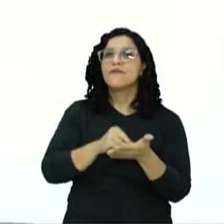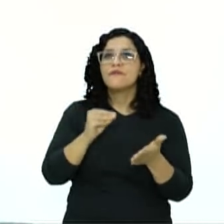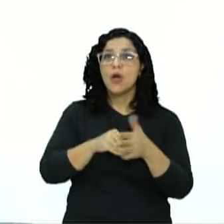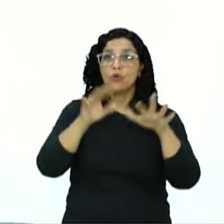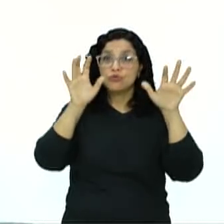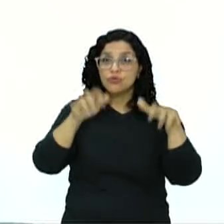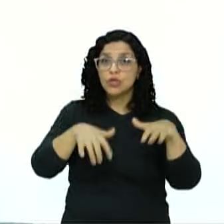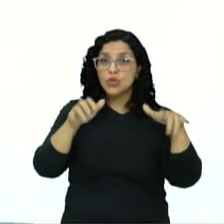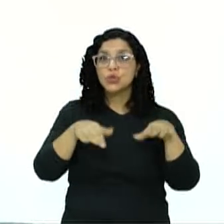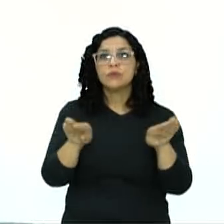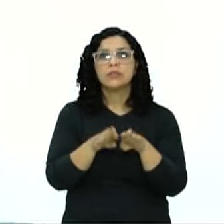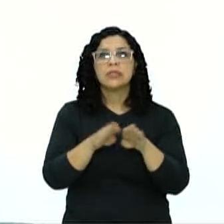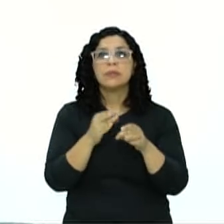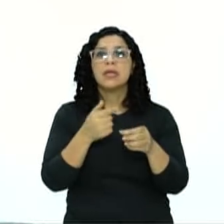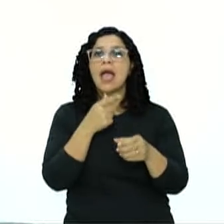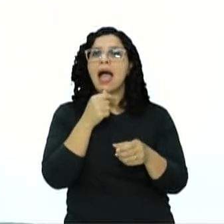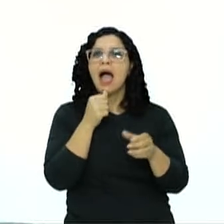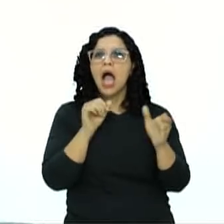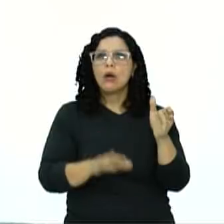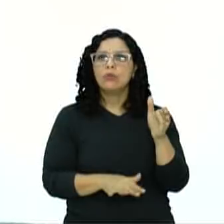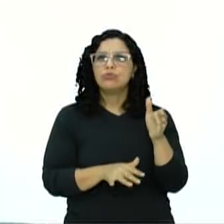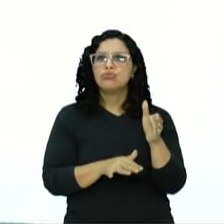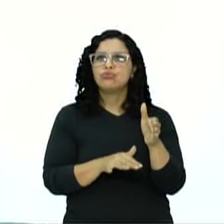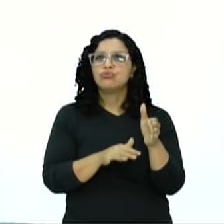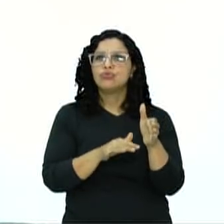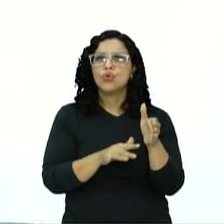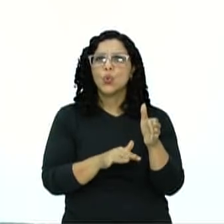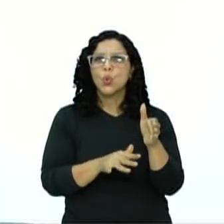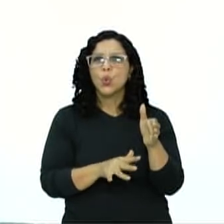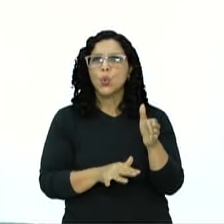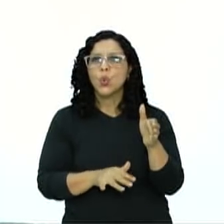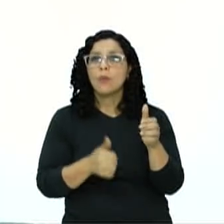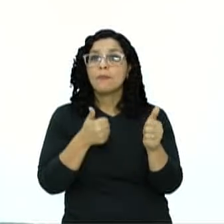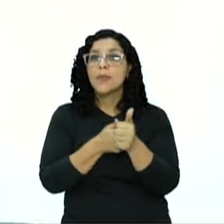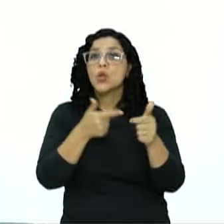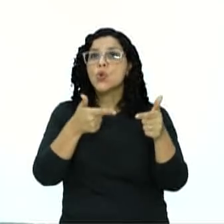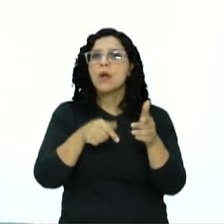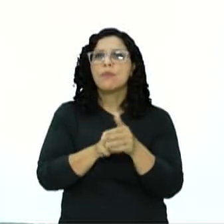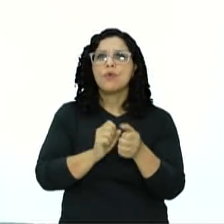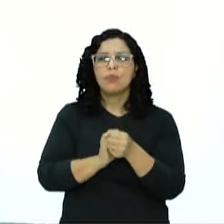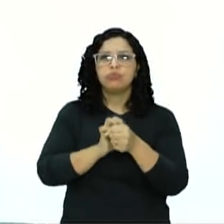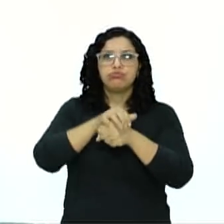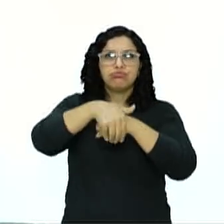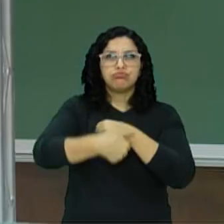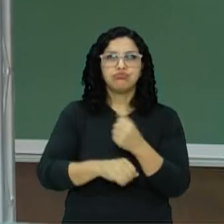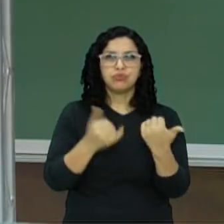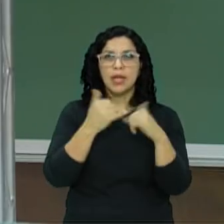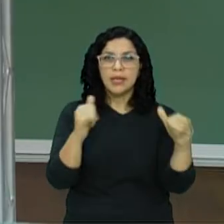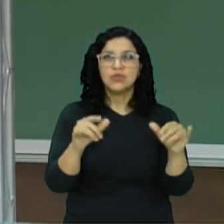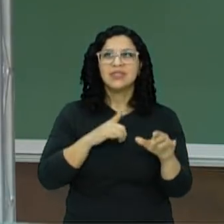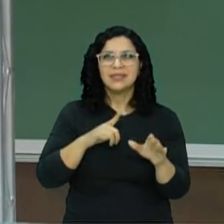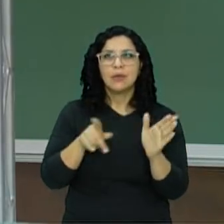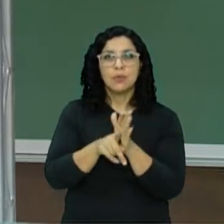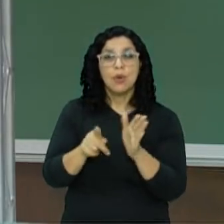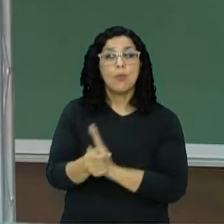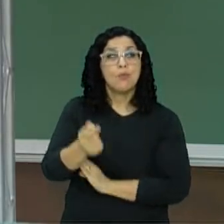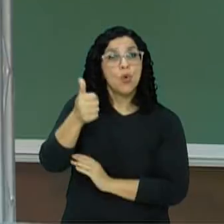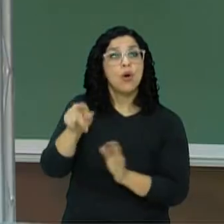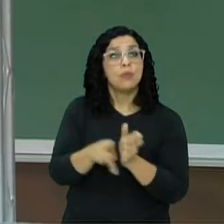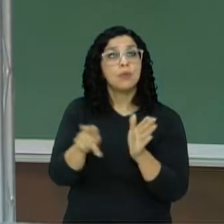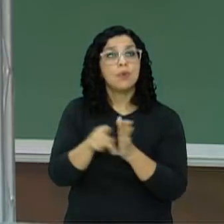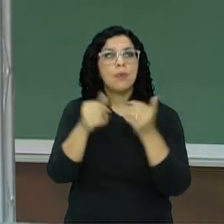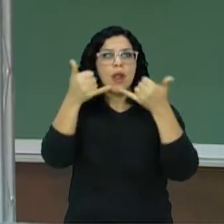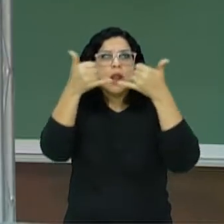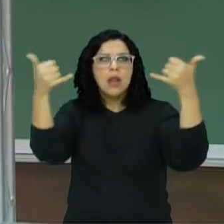de chuvas em muitos reservatórios ou próximo de bacias que geram energia elétrica e ainda poucas linhas